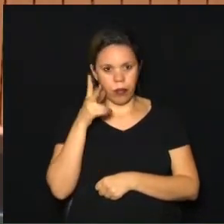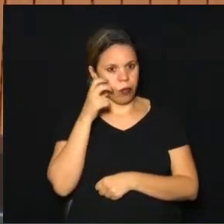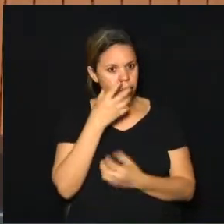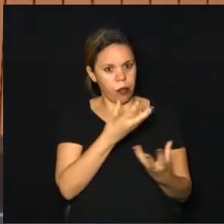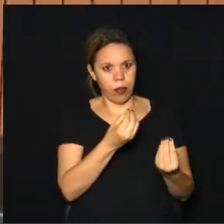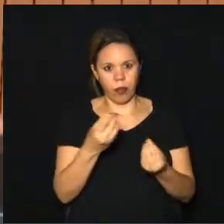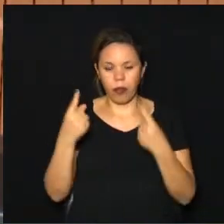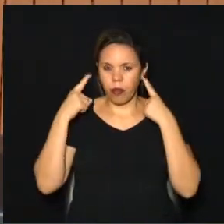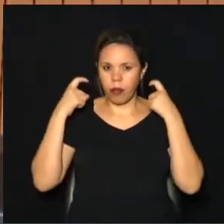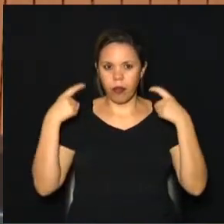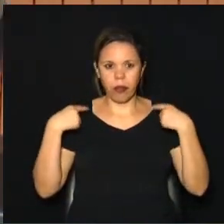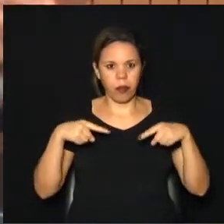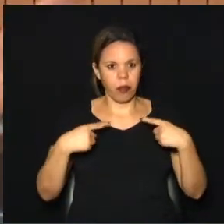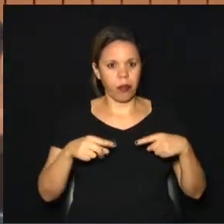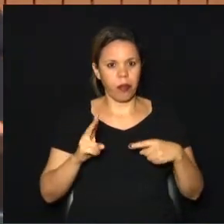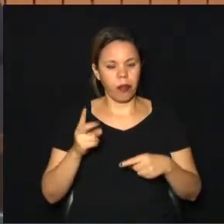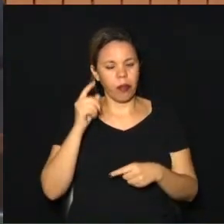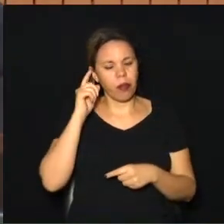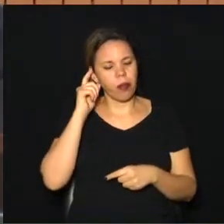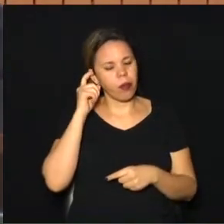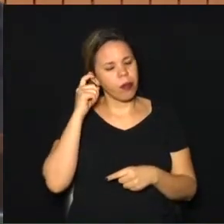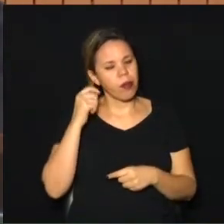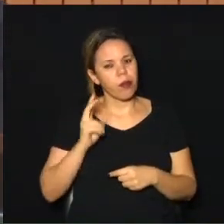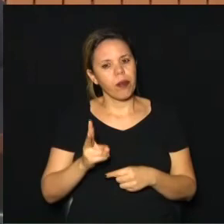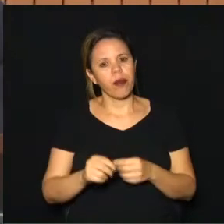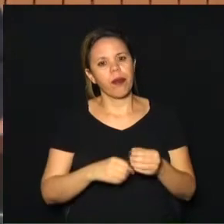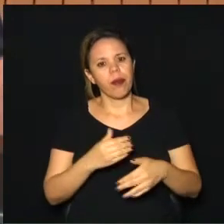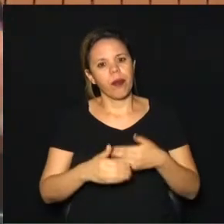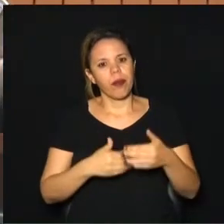tantos jingles, né, que sempre foram